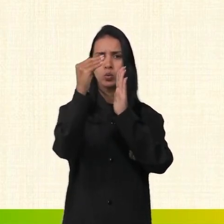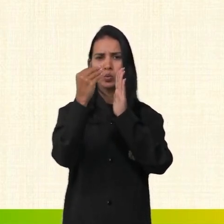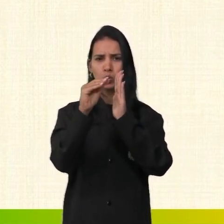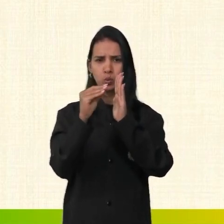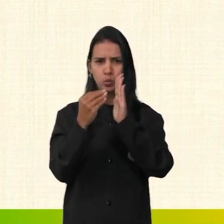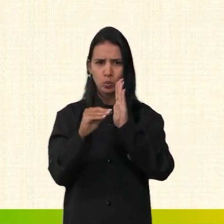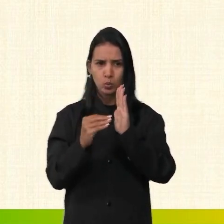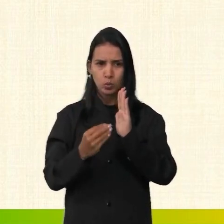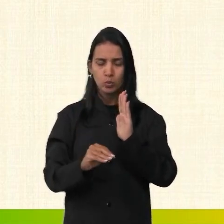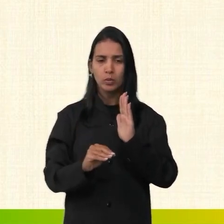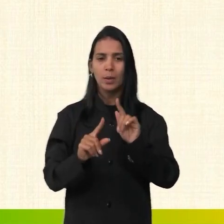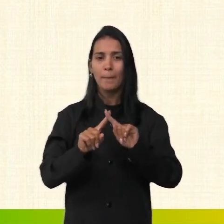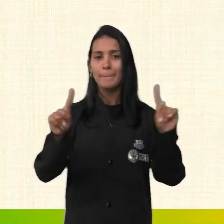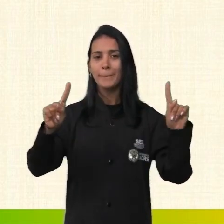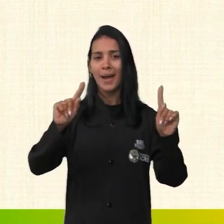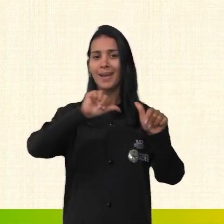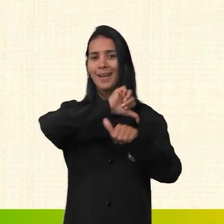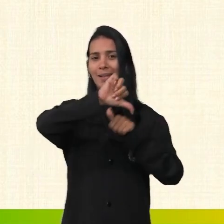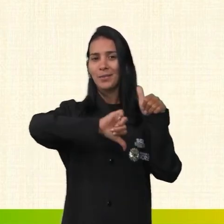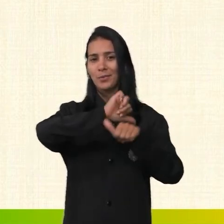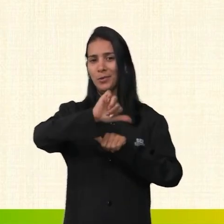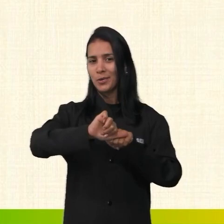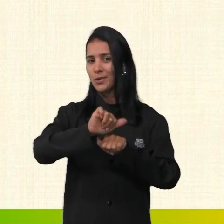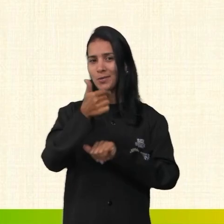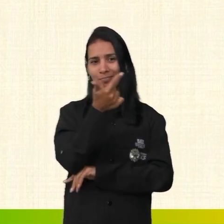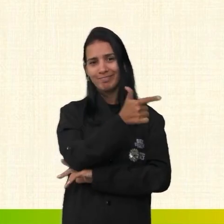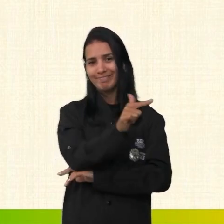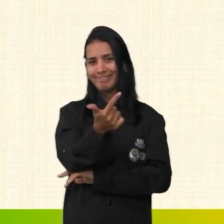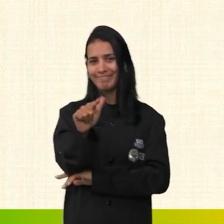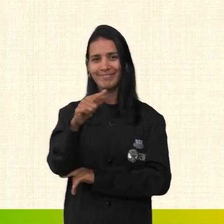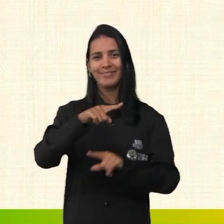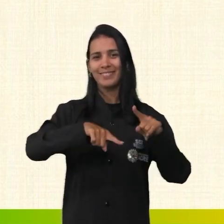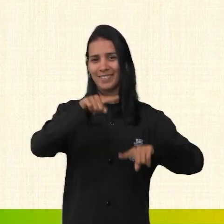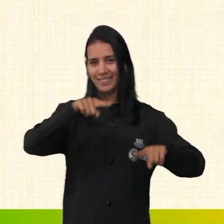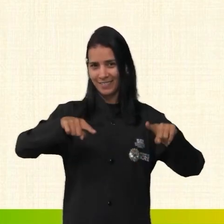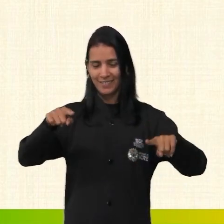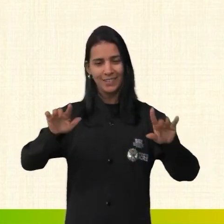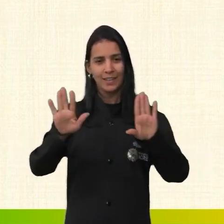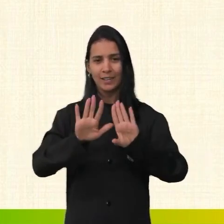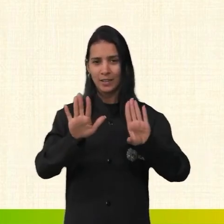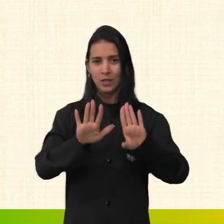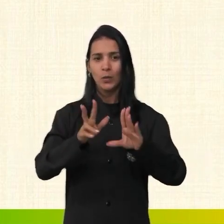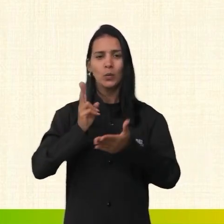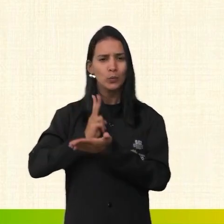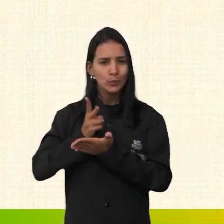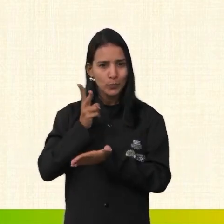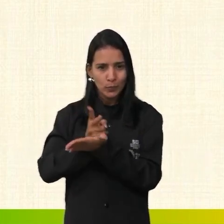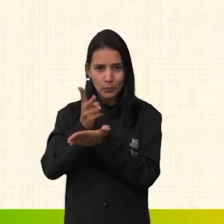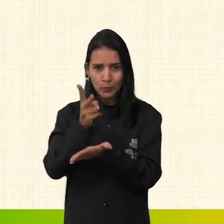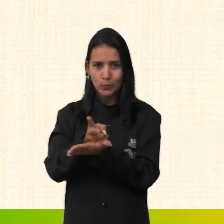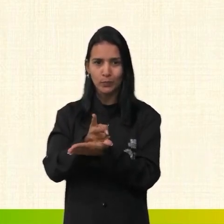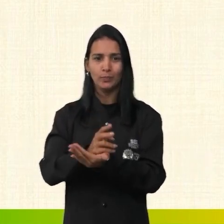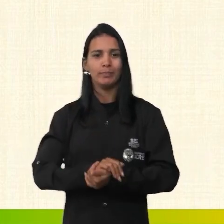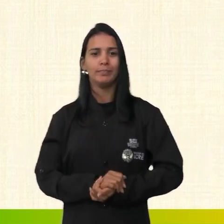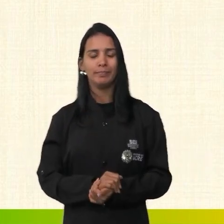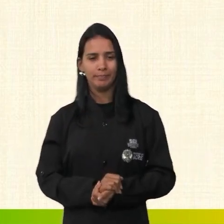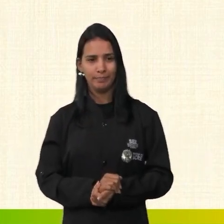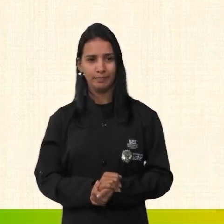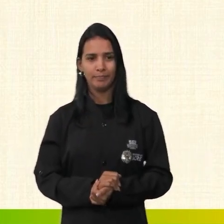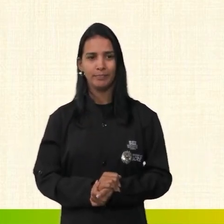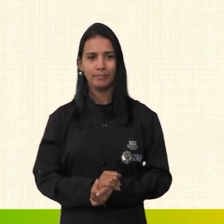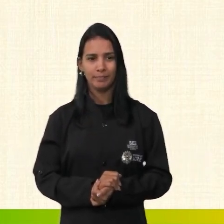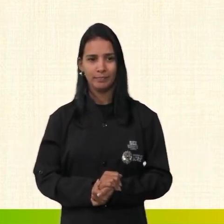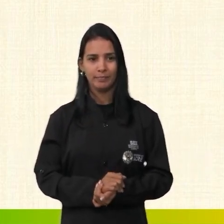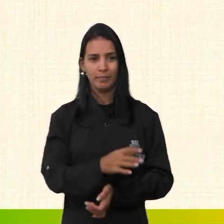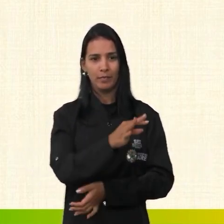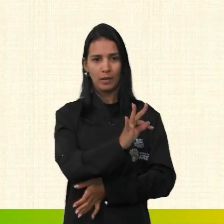e put, colocou. Nesse caso aqui, esse verbo irregular vai continuar o mesmo, bem?